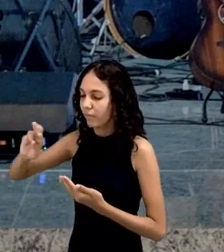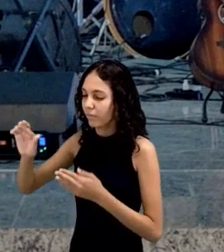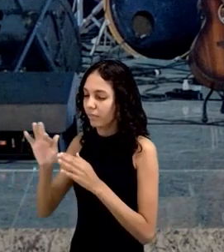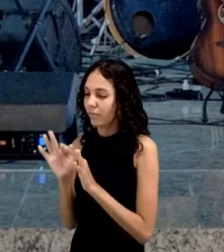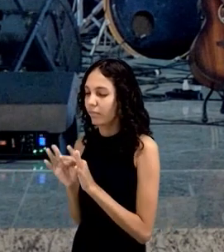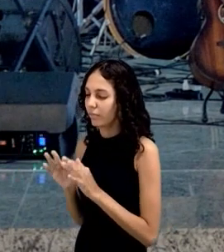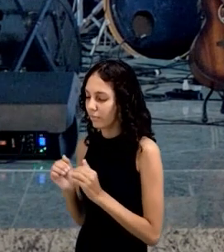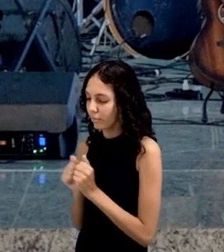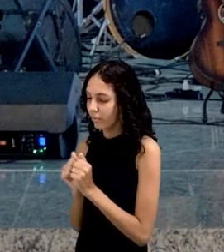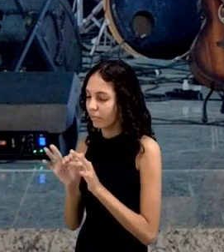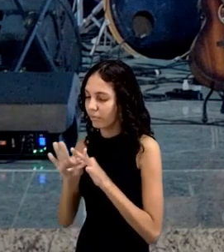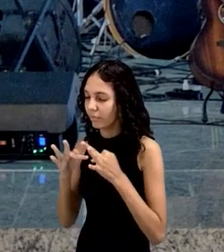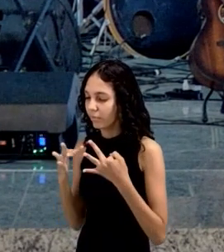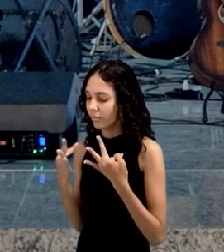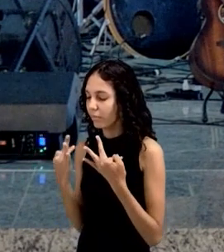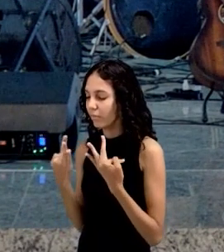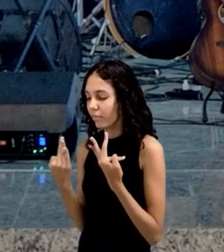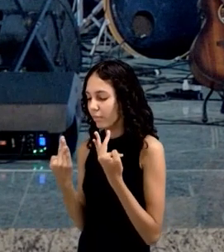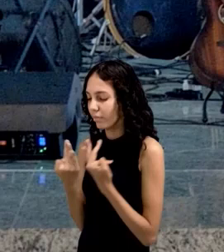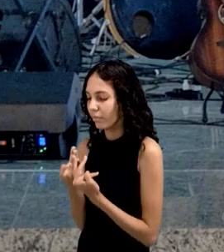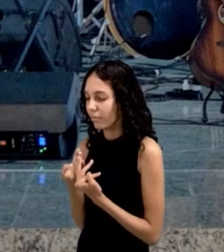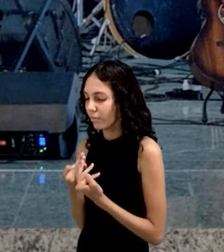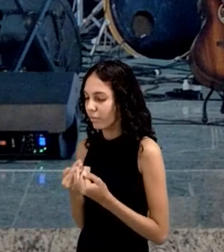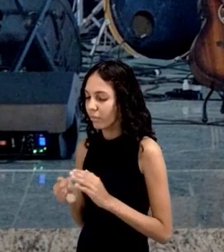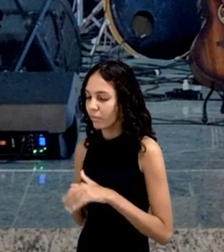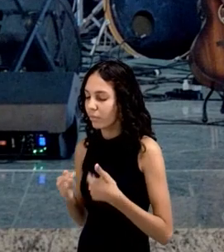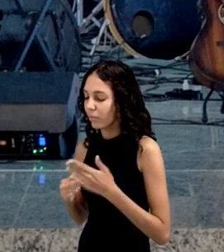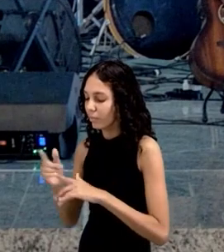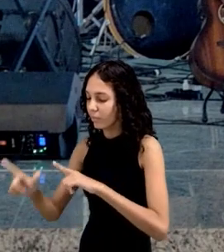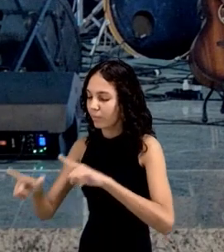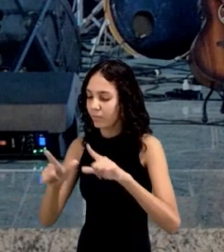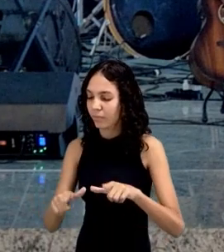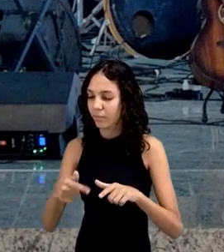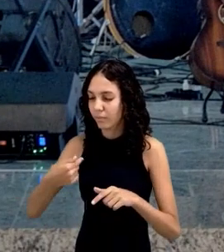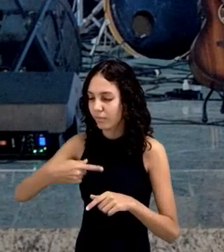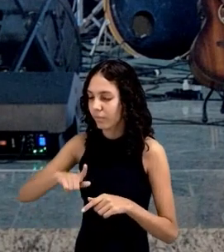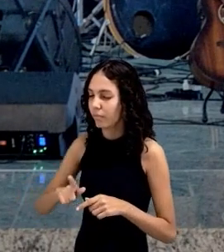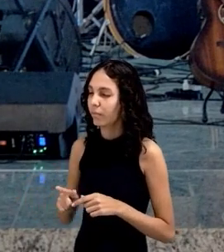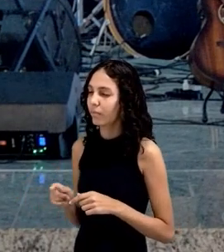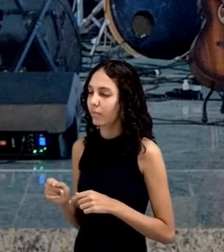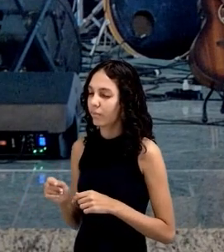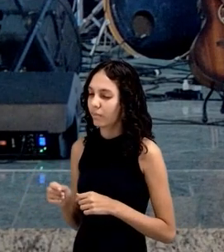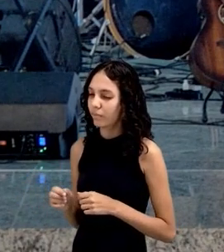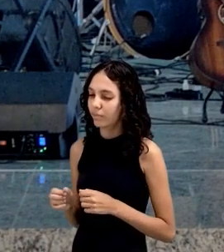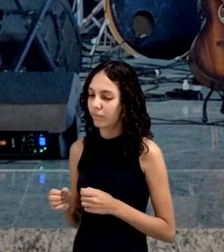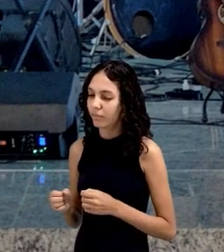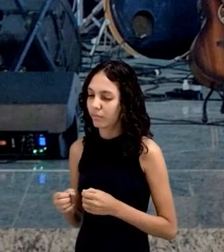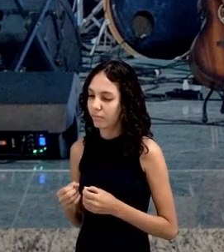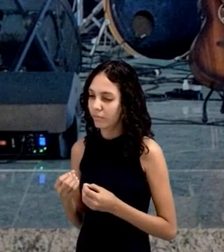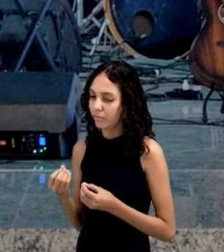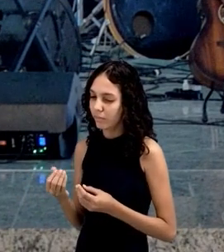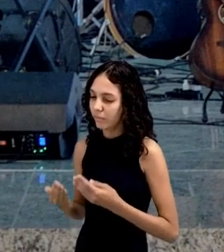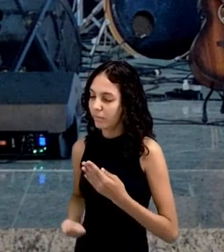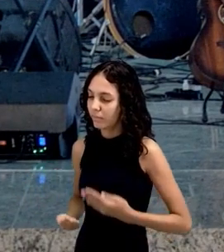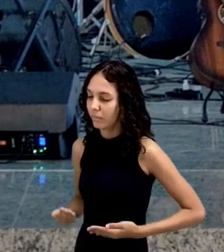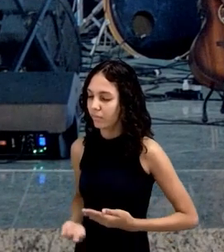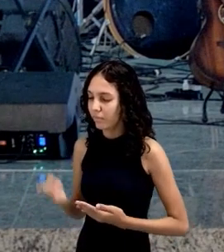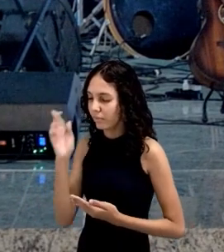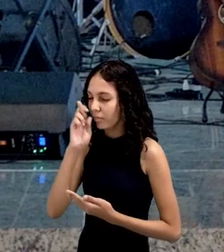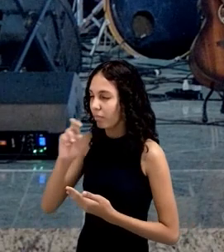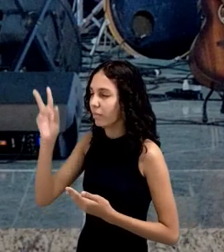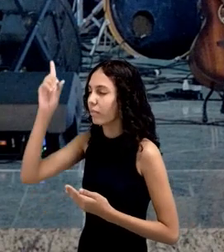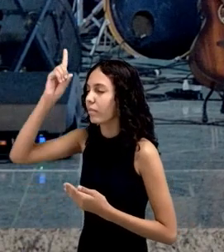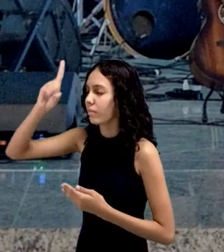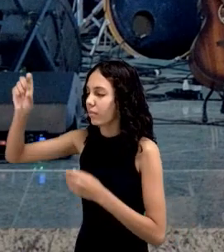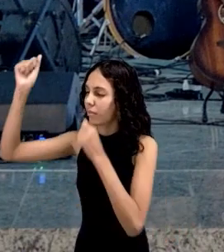esteja. Esse Teu servo tem colocado a vida à disposição. Que o Senhor possa, Senhor Deus, continuar abençoando ele nessa noite, na palavra que o Senhor vai falar através da